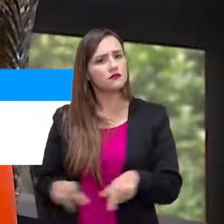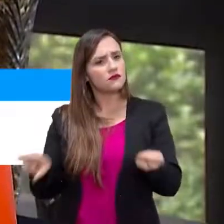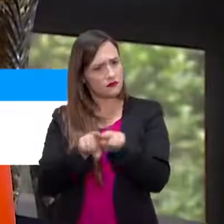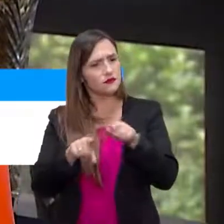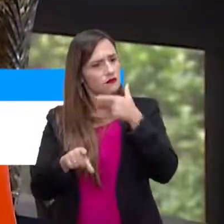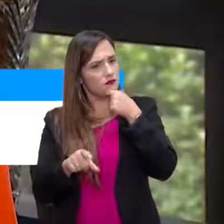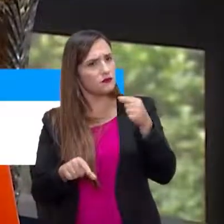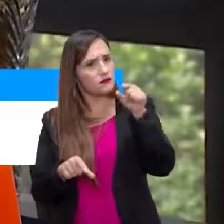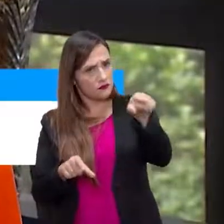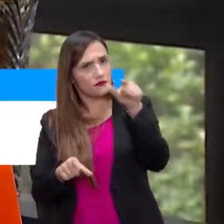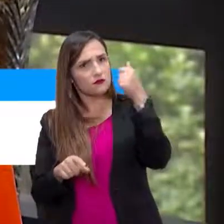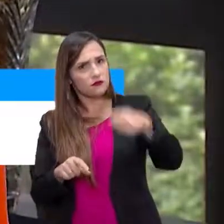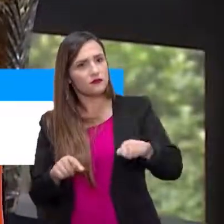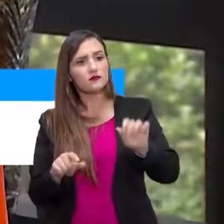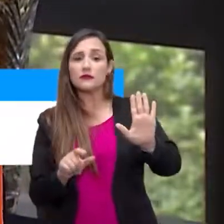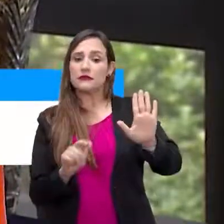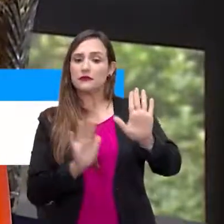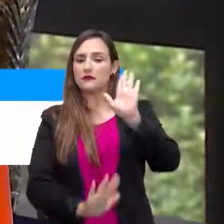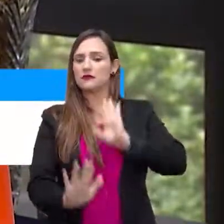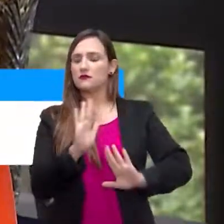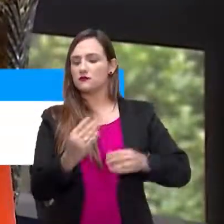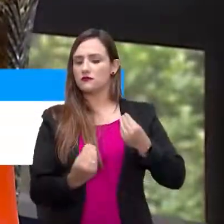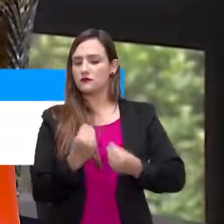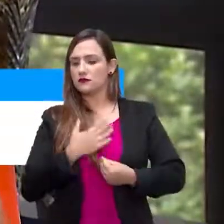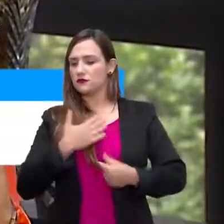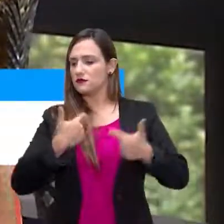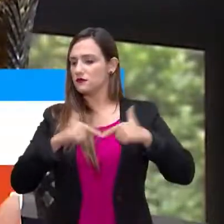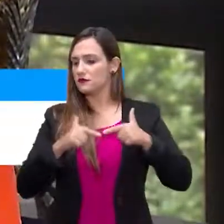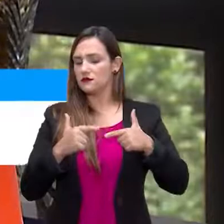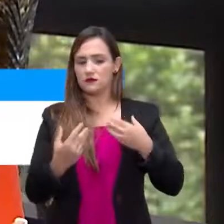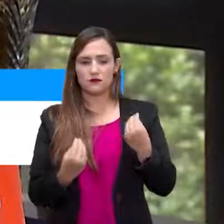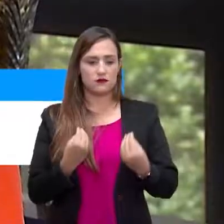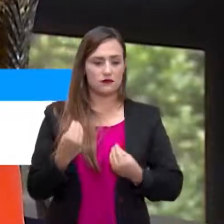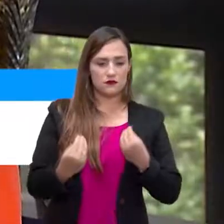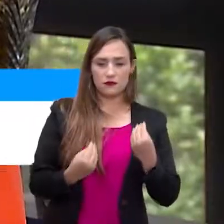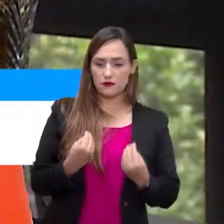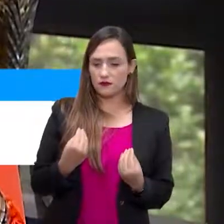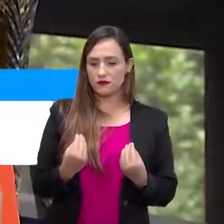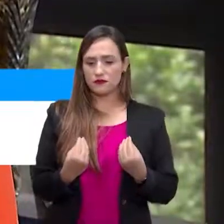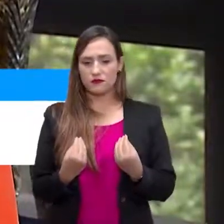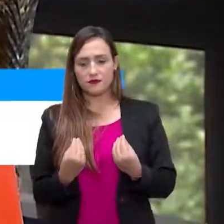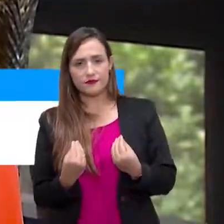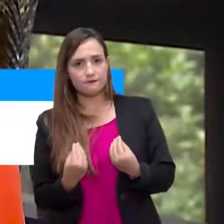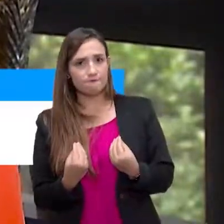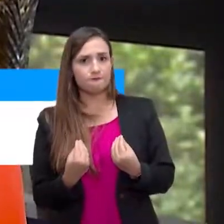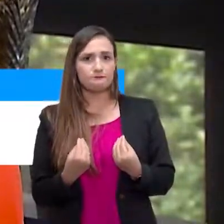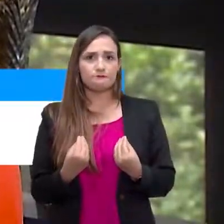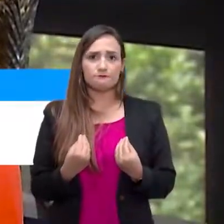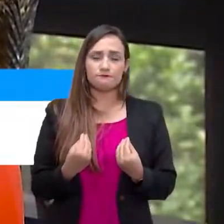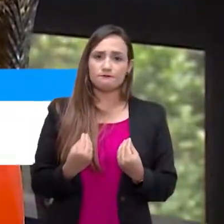para os homens, inclusive, refletir, pensar nas suas ações, na sua maneira